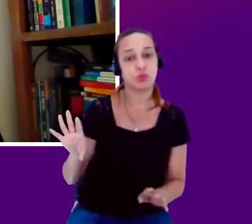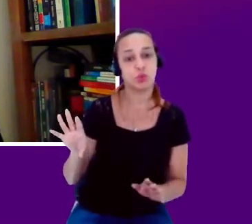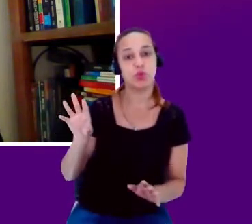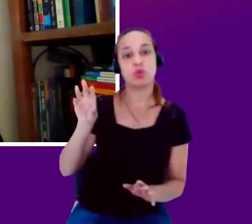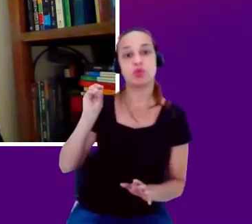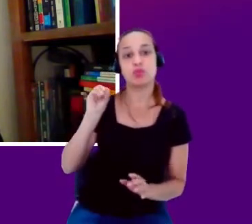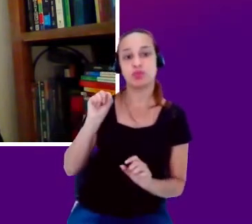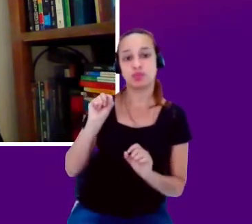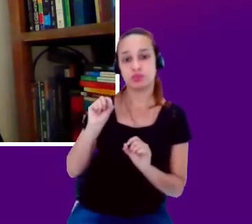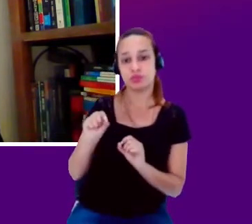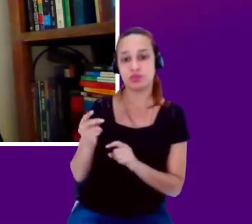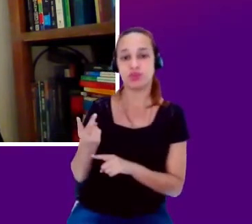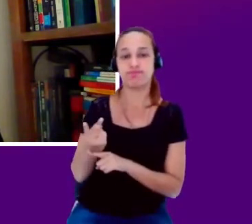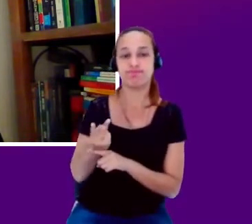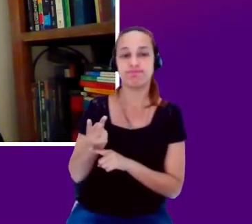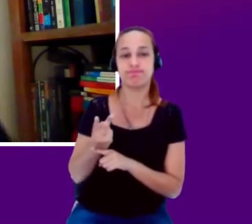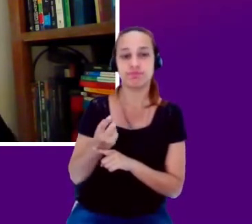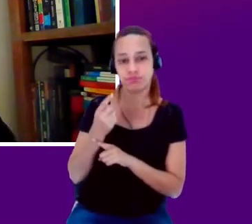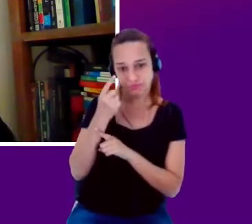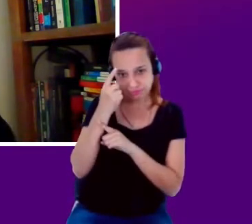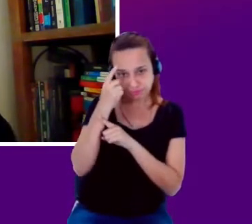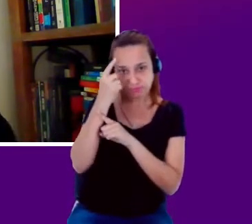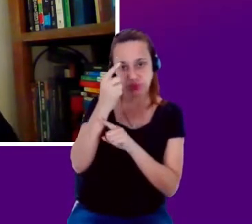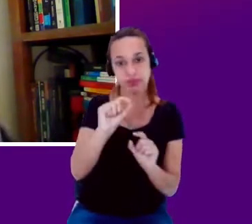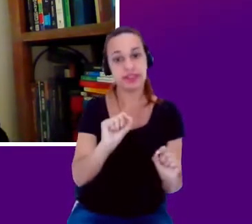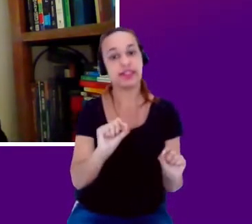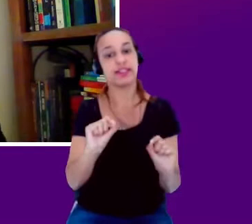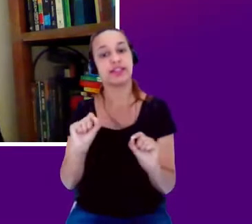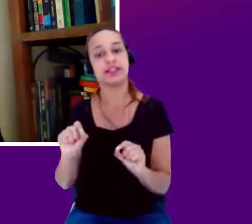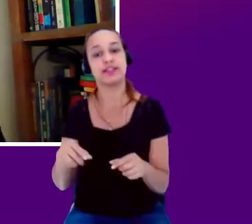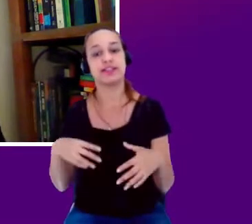modo, procedimentalizar um pouco esses